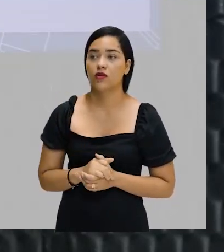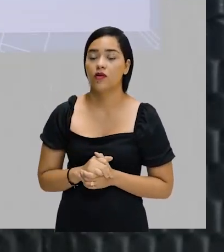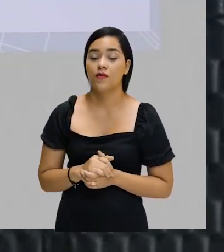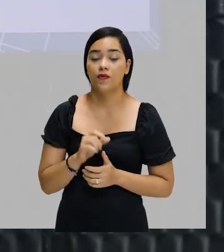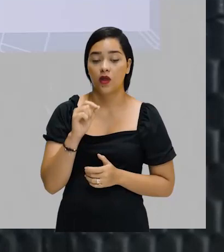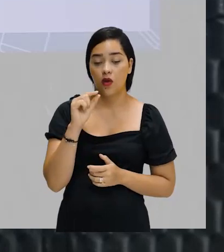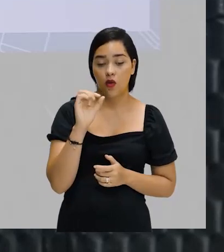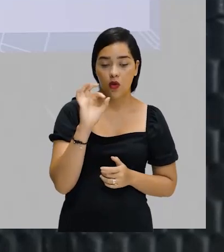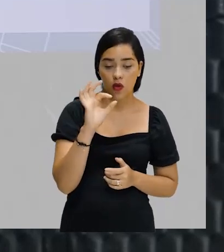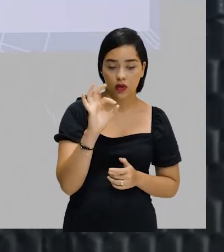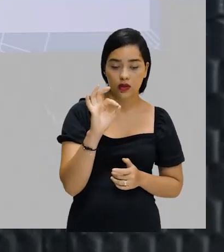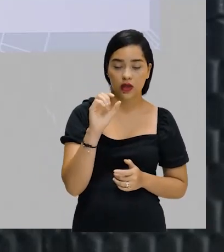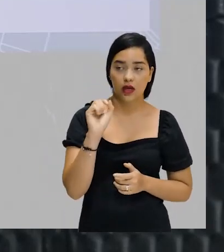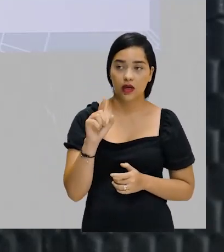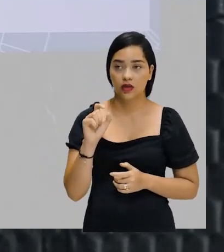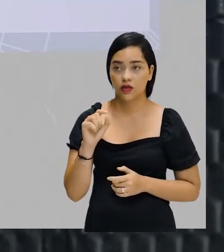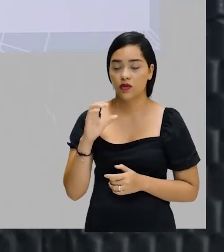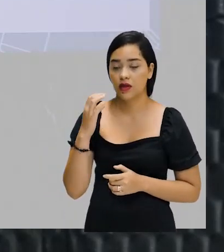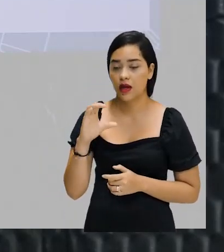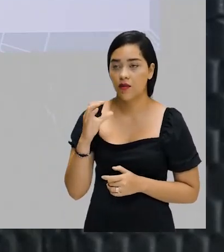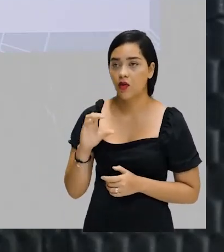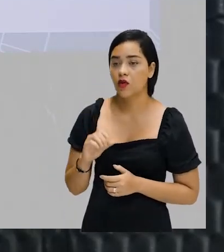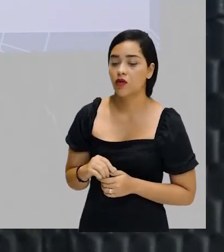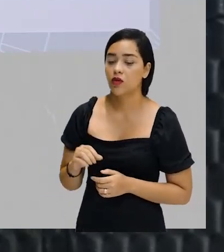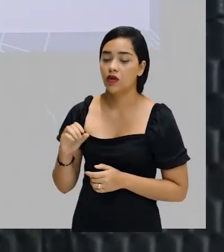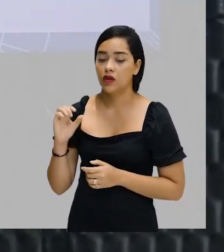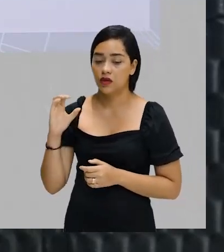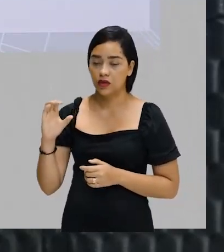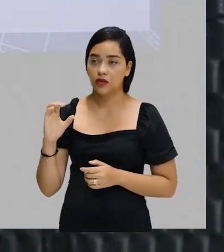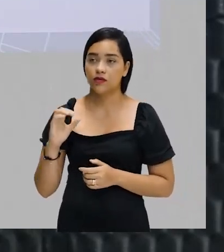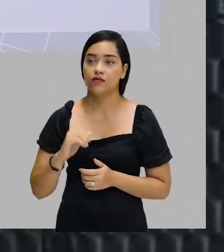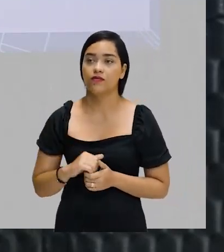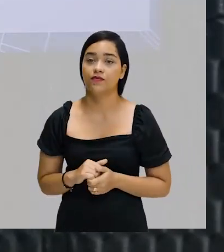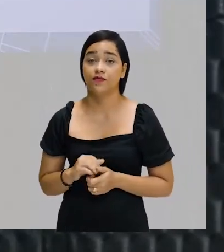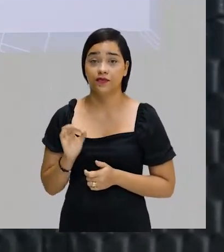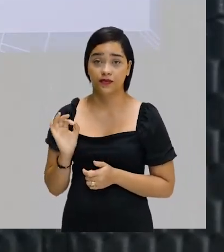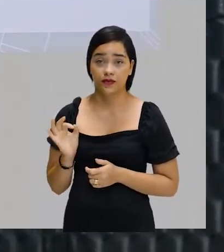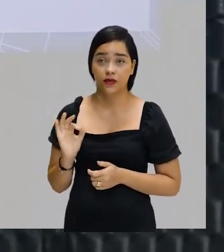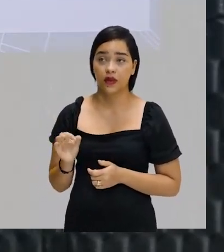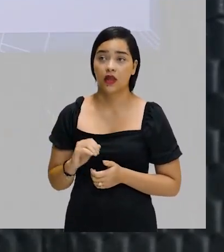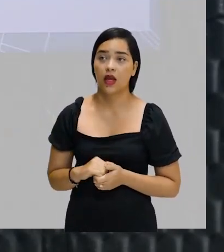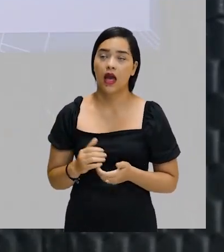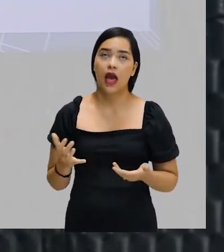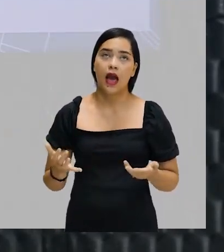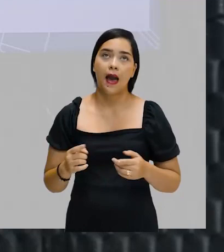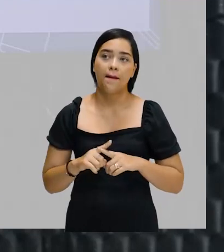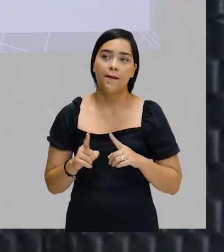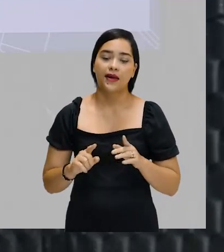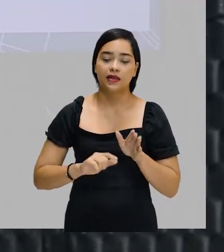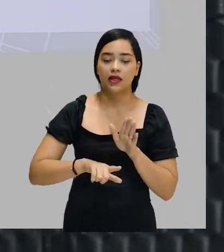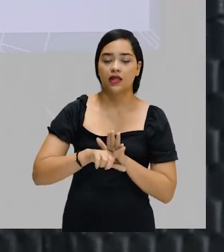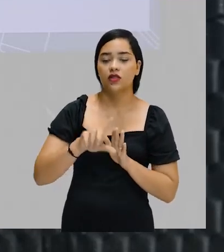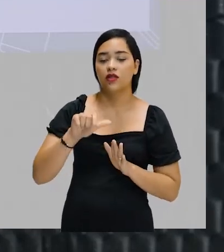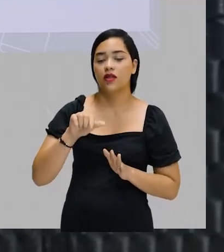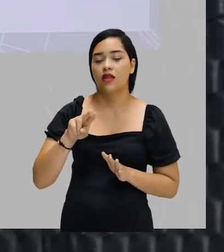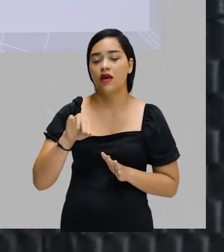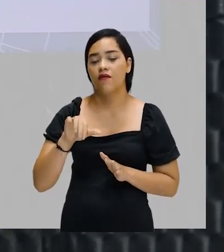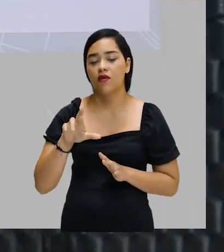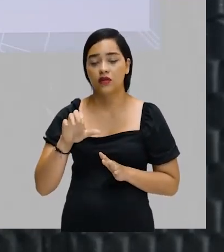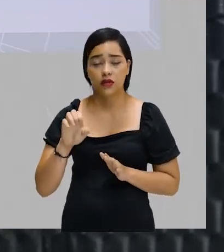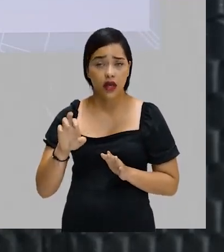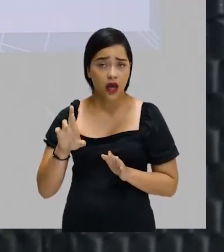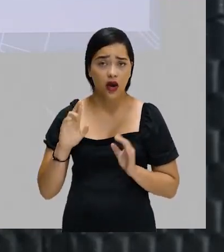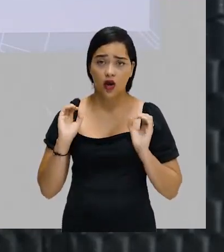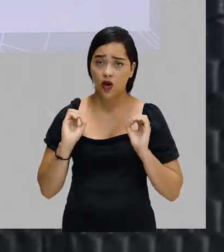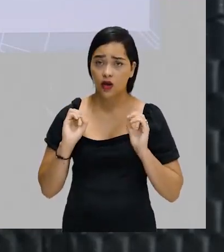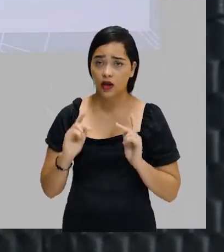bolinha azul, carbono, uma bolinha azul, o átomo de carbono. Certo? Ah, mas aqui é a lei de Lavoisier. Show de